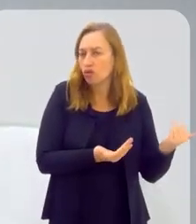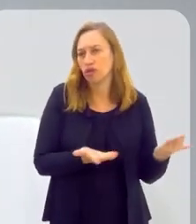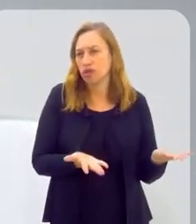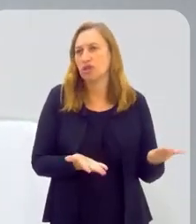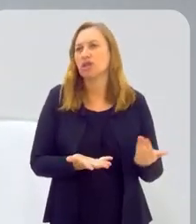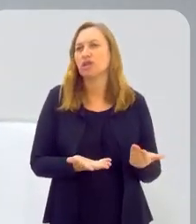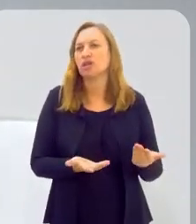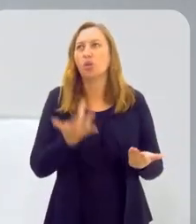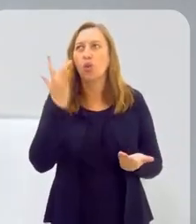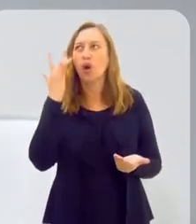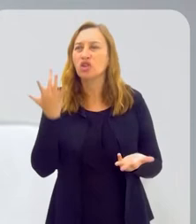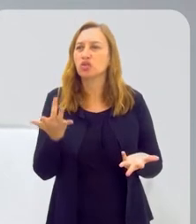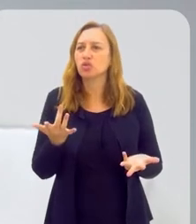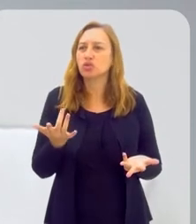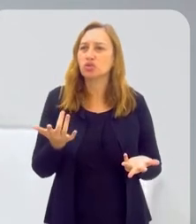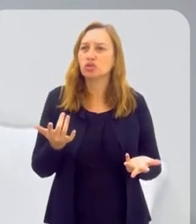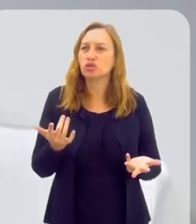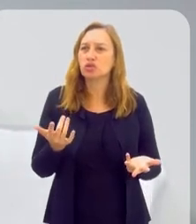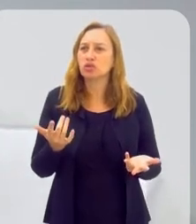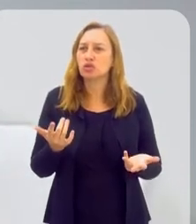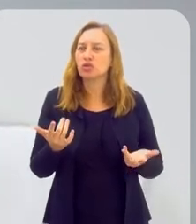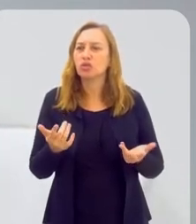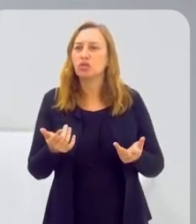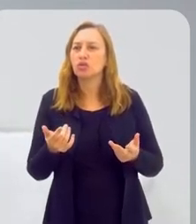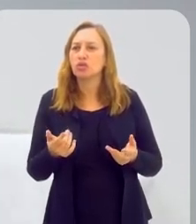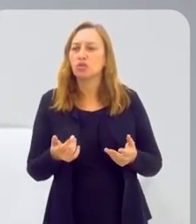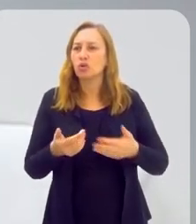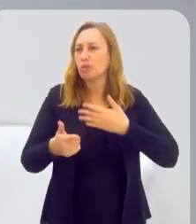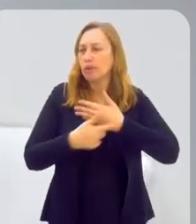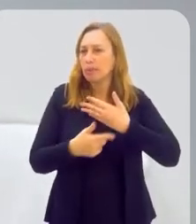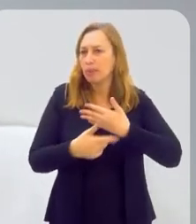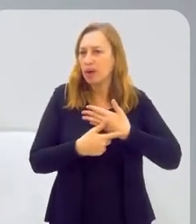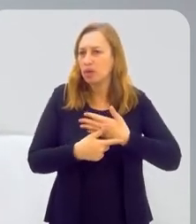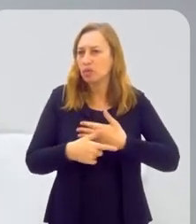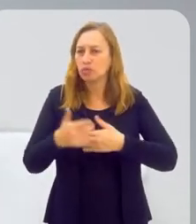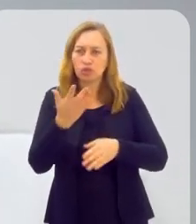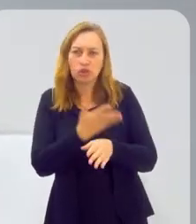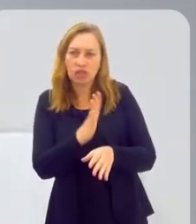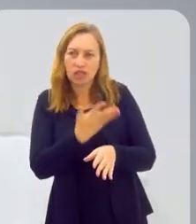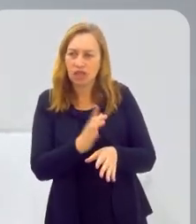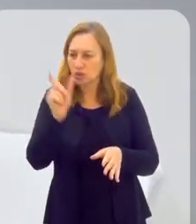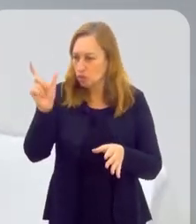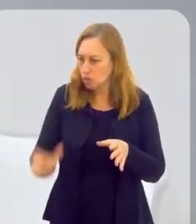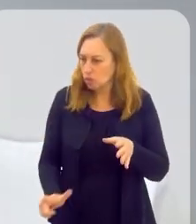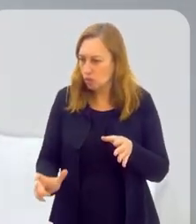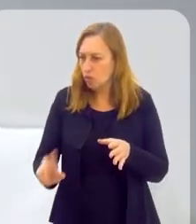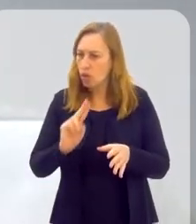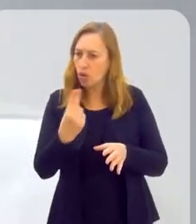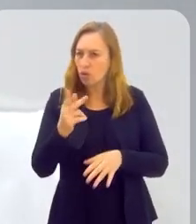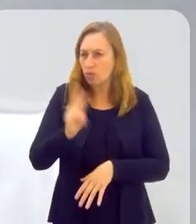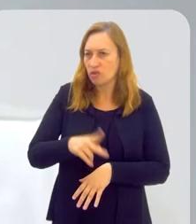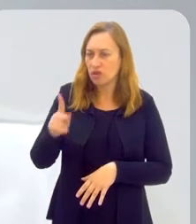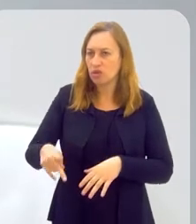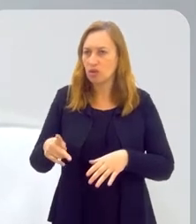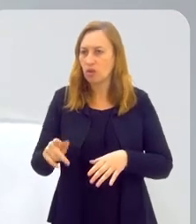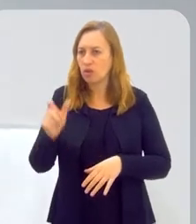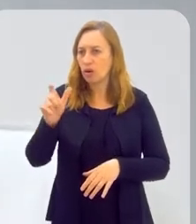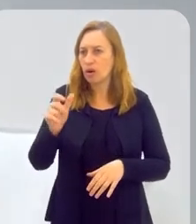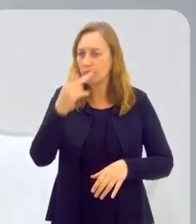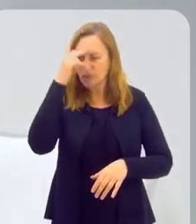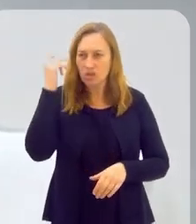jovens, eu acho que a função do treinador ou do professor é muito uma função de um agente de